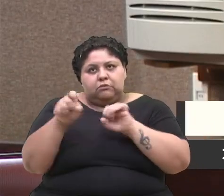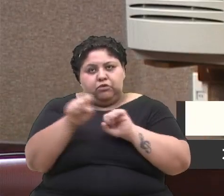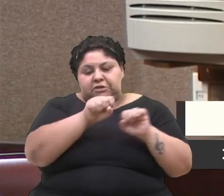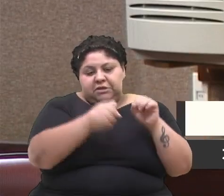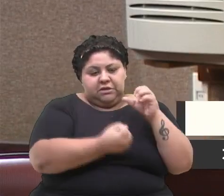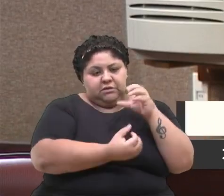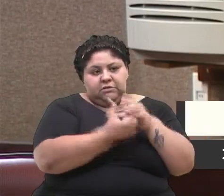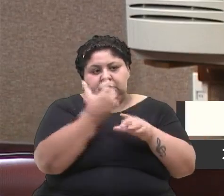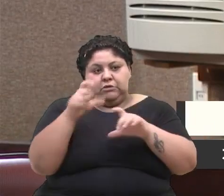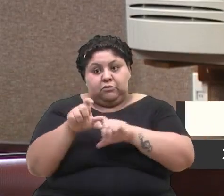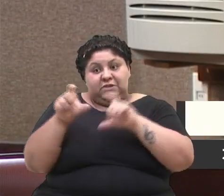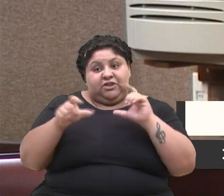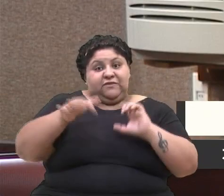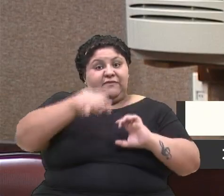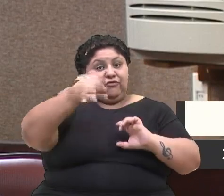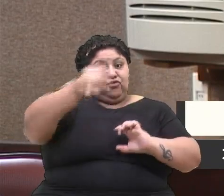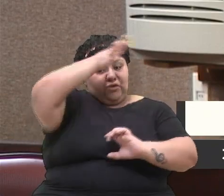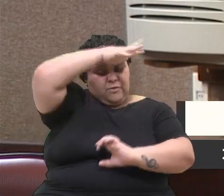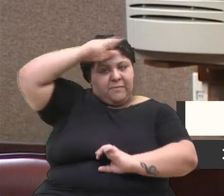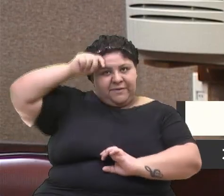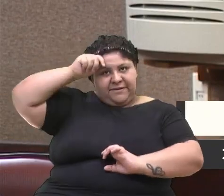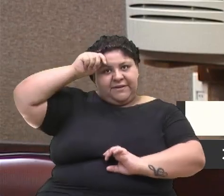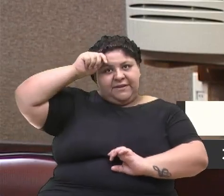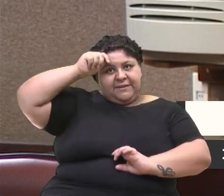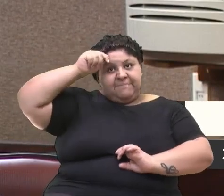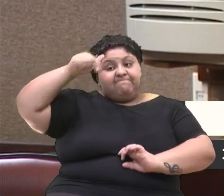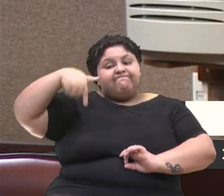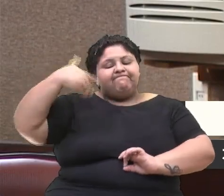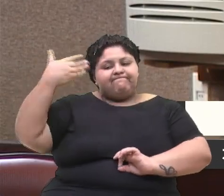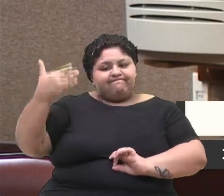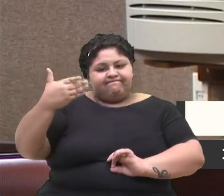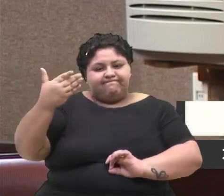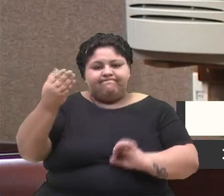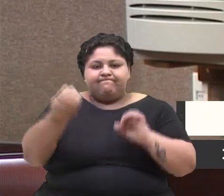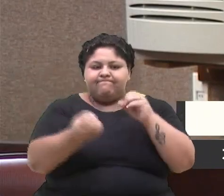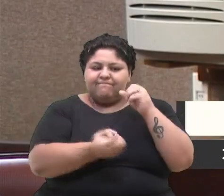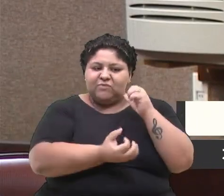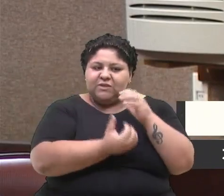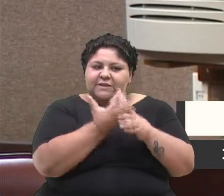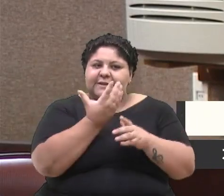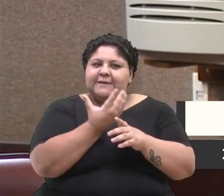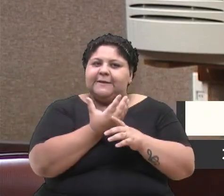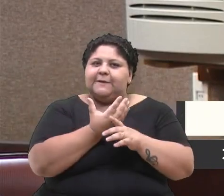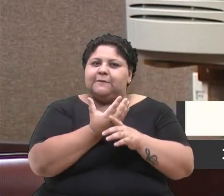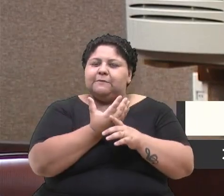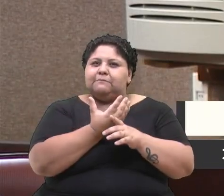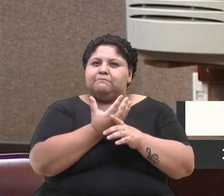uma ADIM no futuro pelo município, e aí se cria um cenário assim de